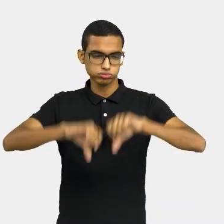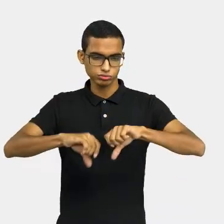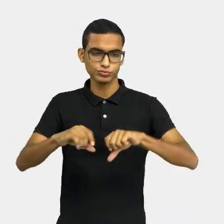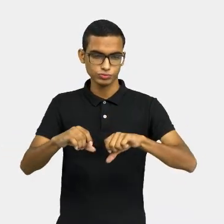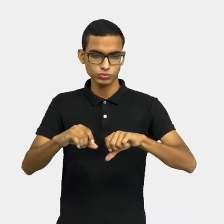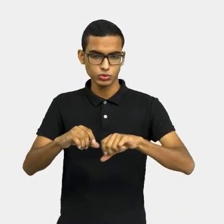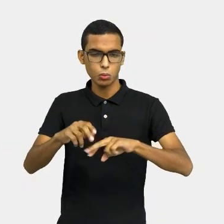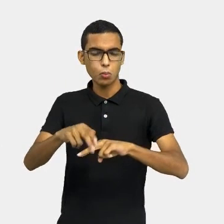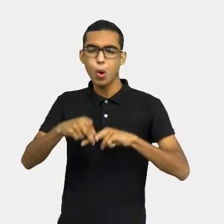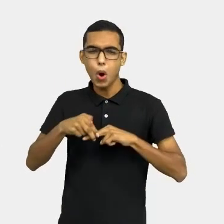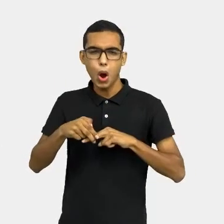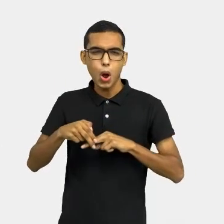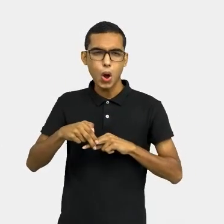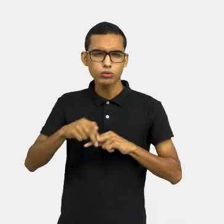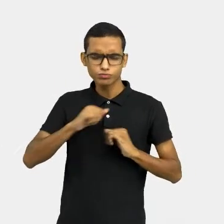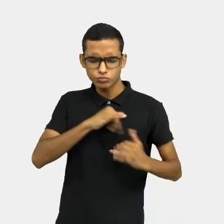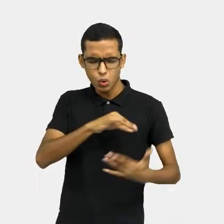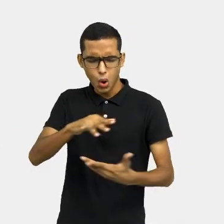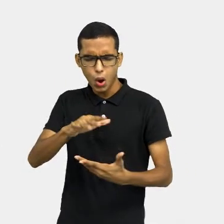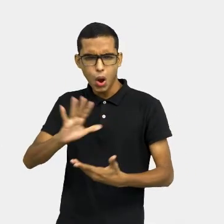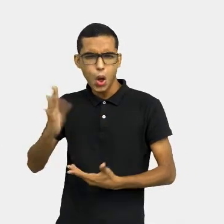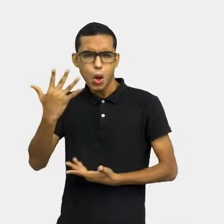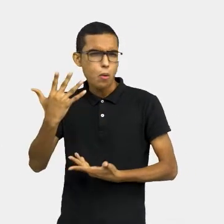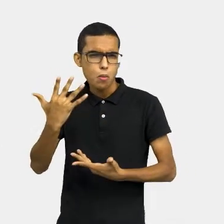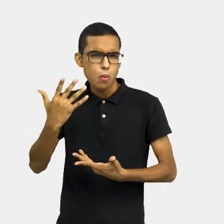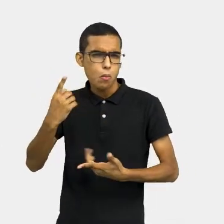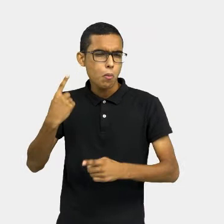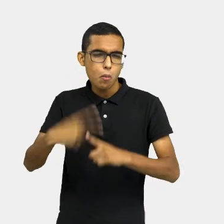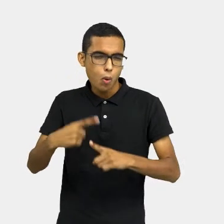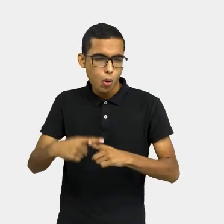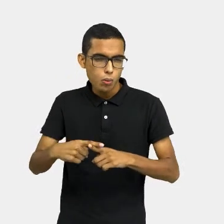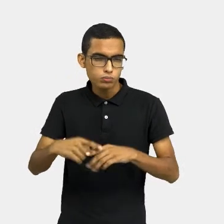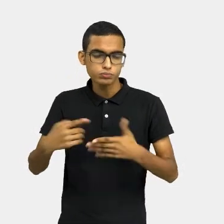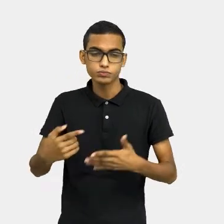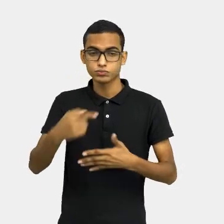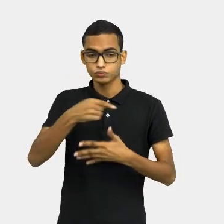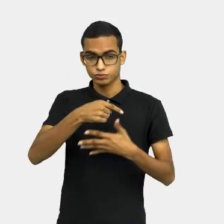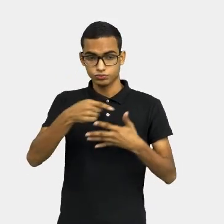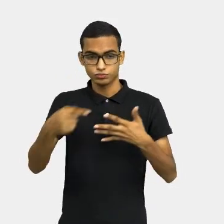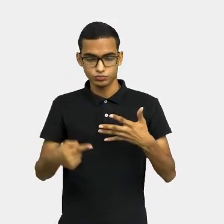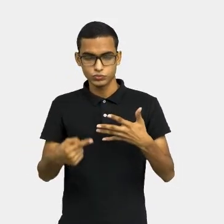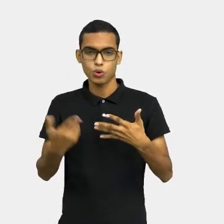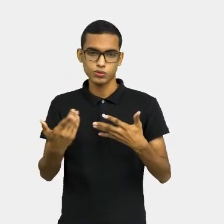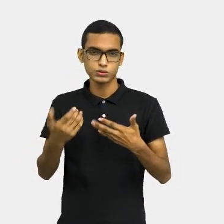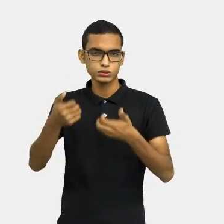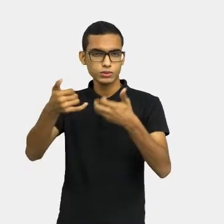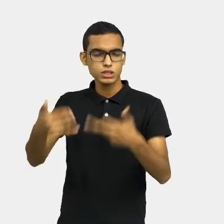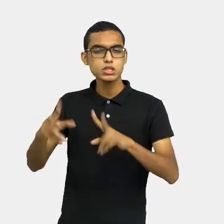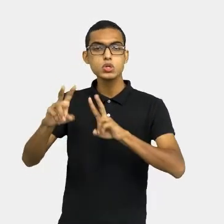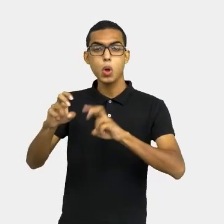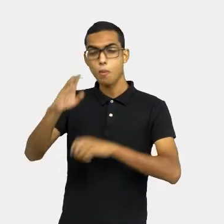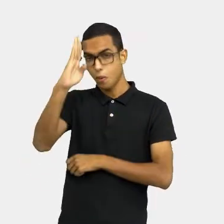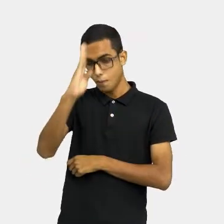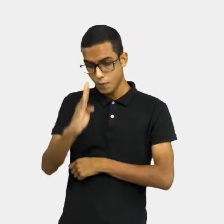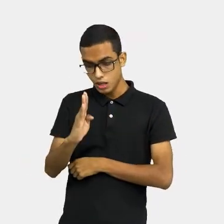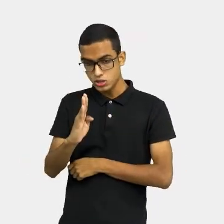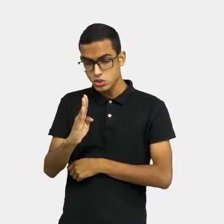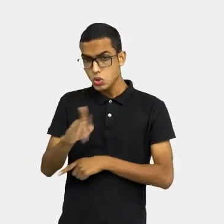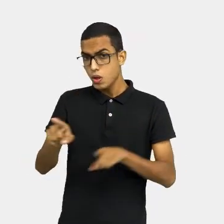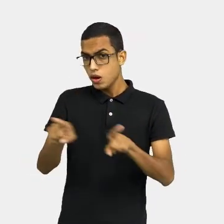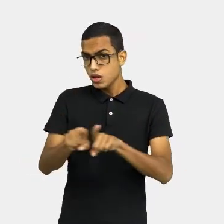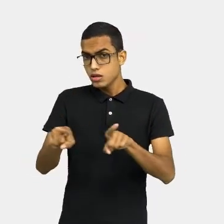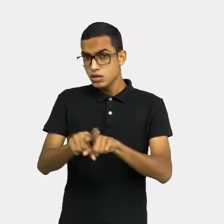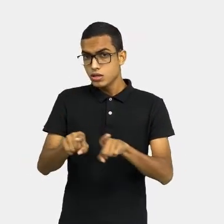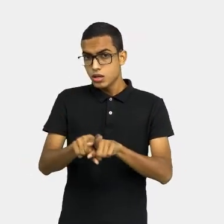mundial foi, então, como vocês podem ver, é uma questão falando de Brasil, mas no mesmo período